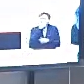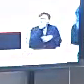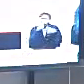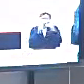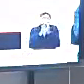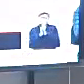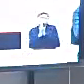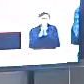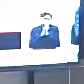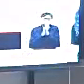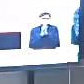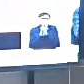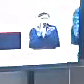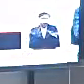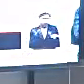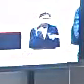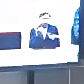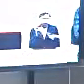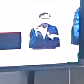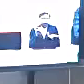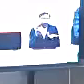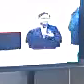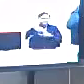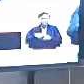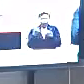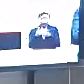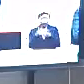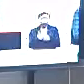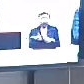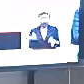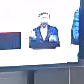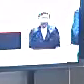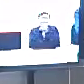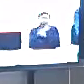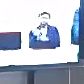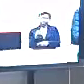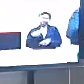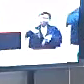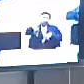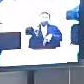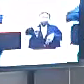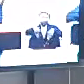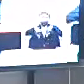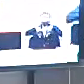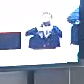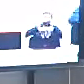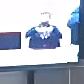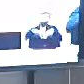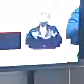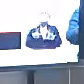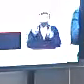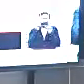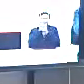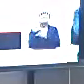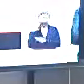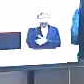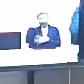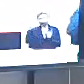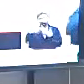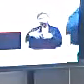80 km dentro de um ônibus e a a gente tá lá então eu cheguei a refletir esse tempo